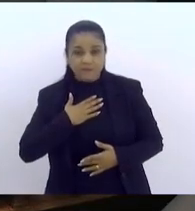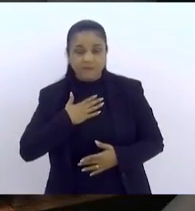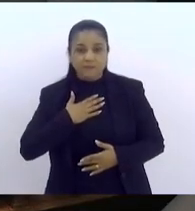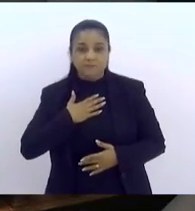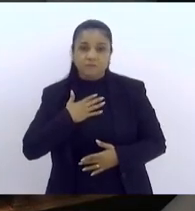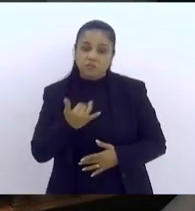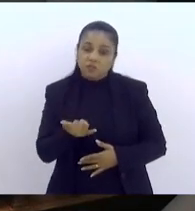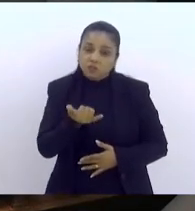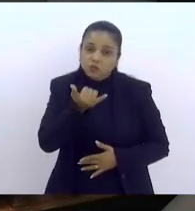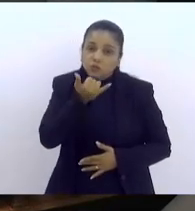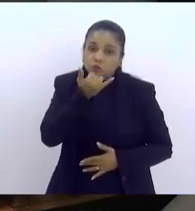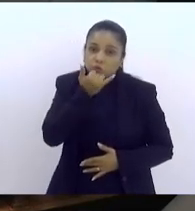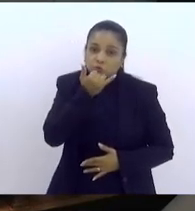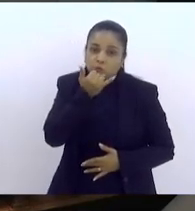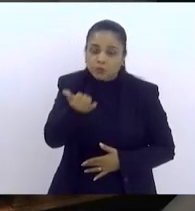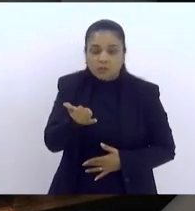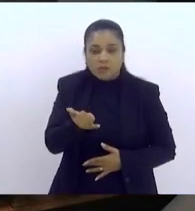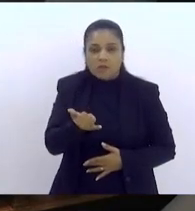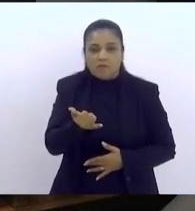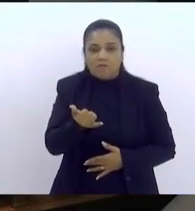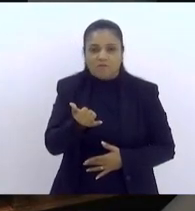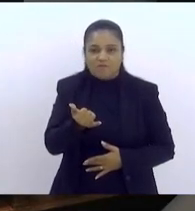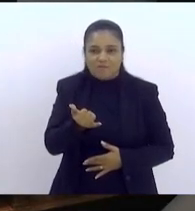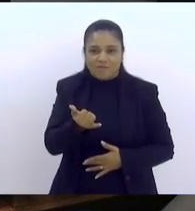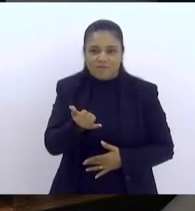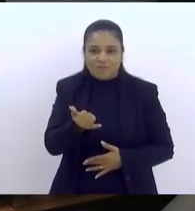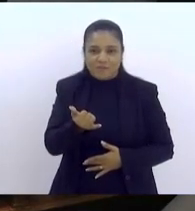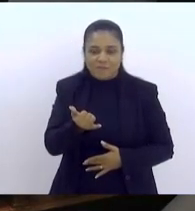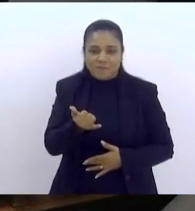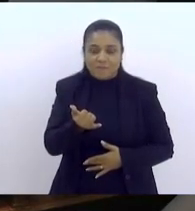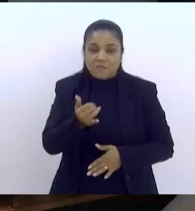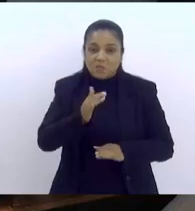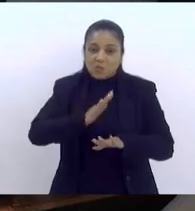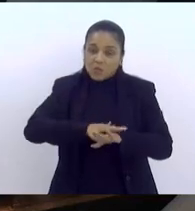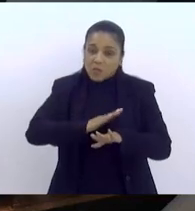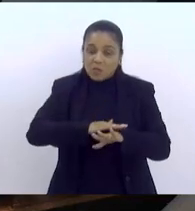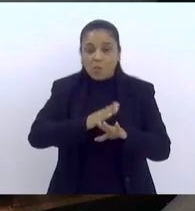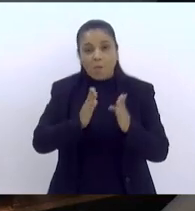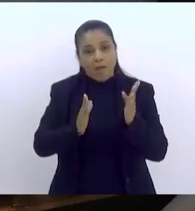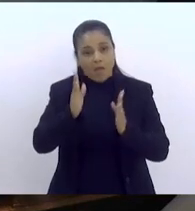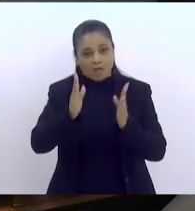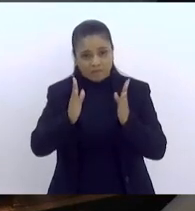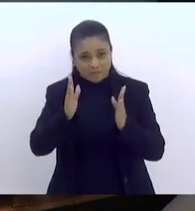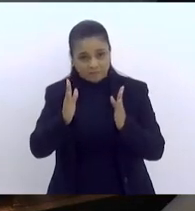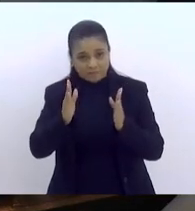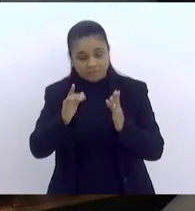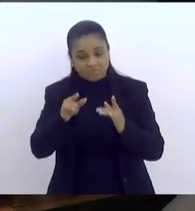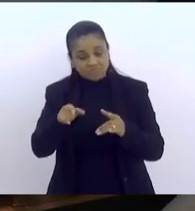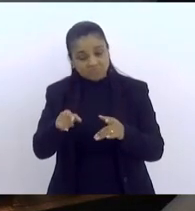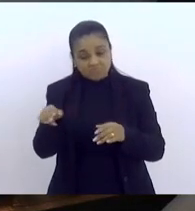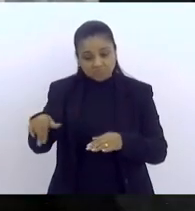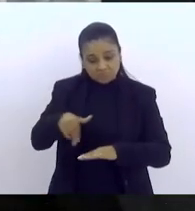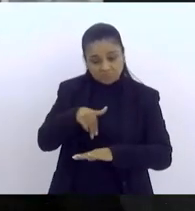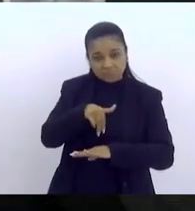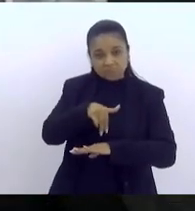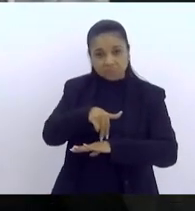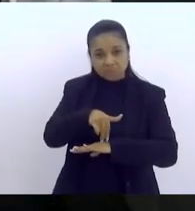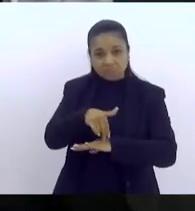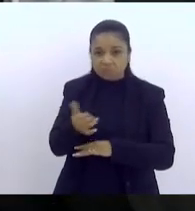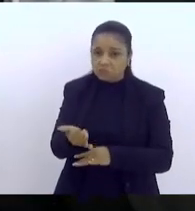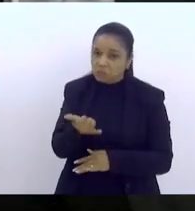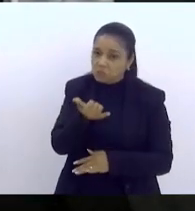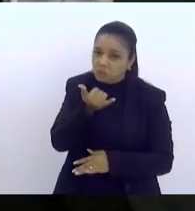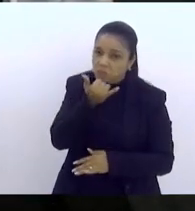se desculpar que foi um engano, né, no momento. Então, se ele não se reportou, não